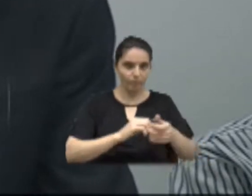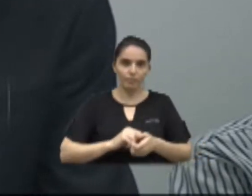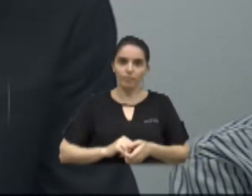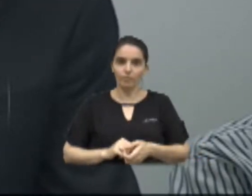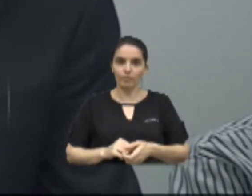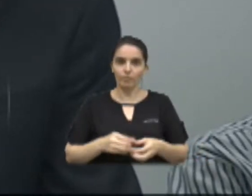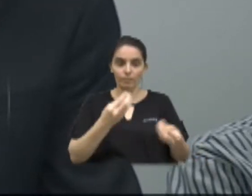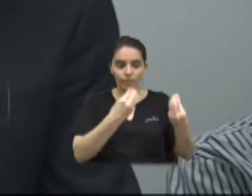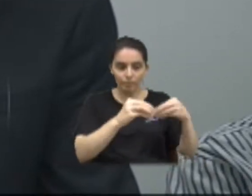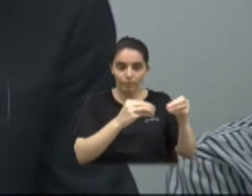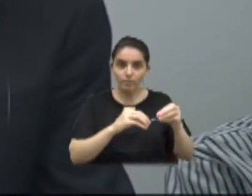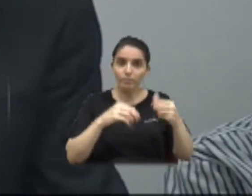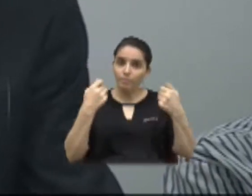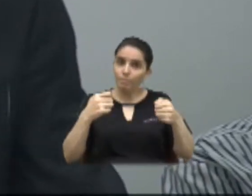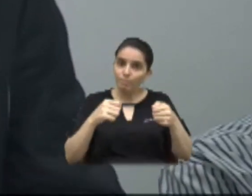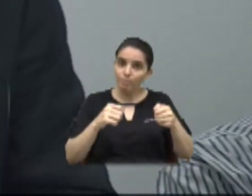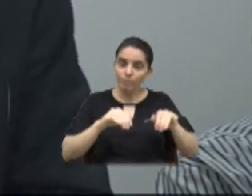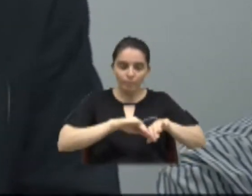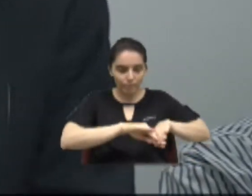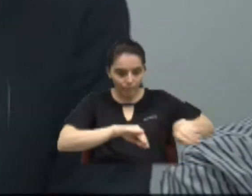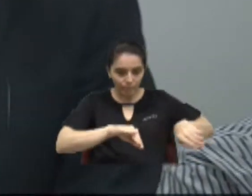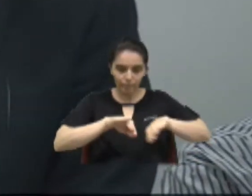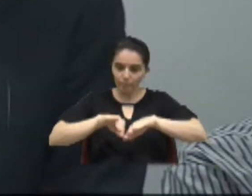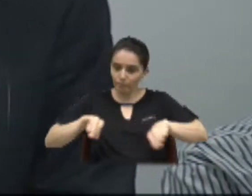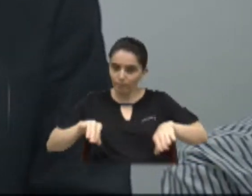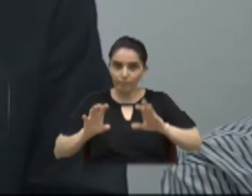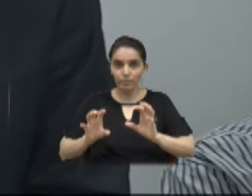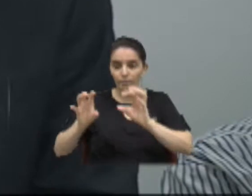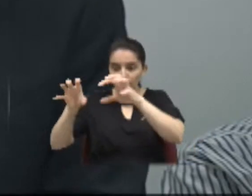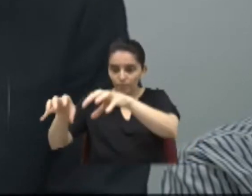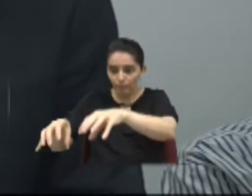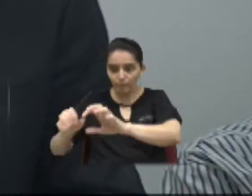A dificuldade são a educação. Se nós conseguíssemos, de repente,